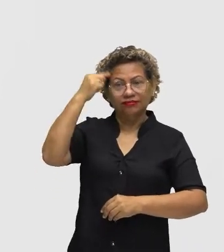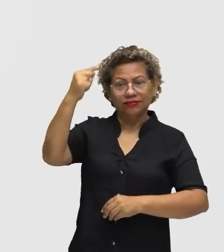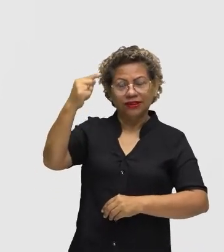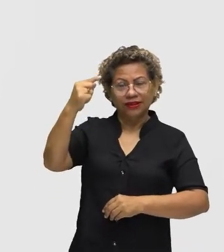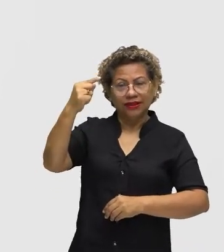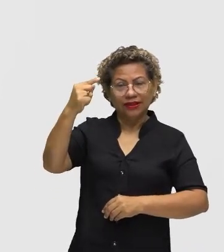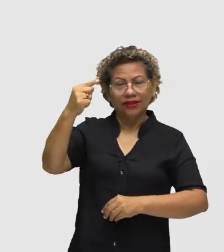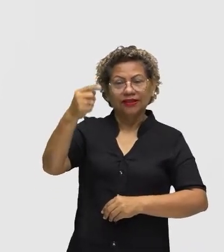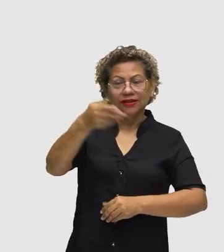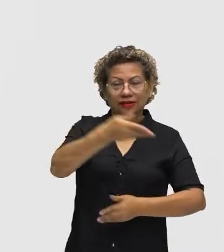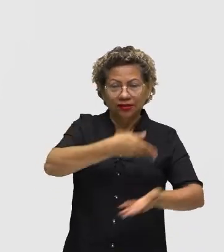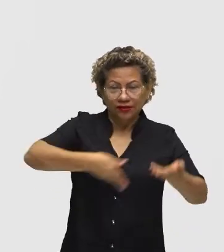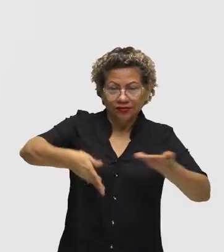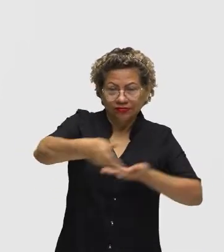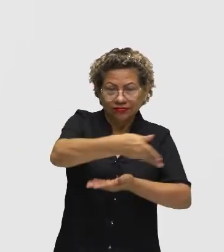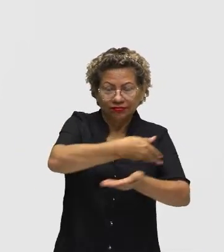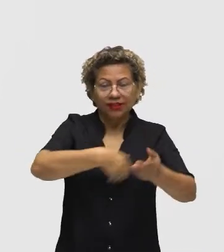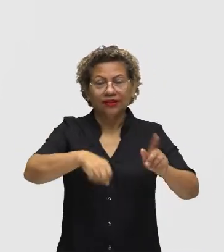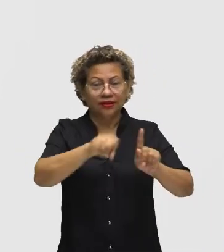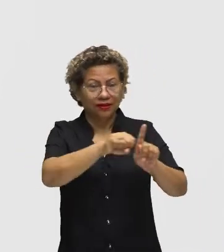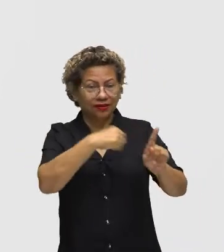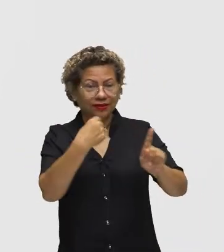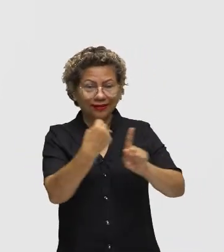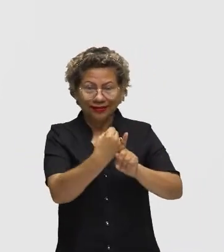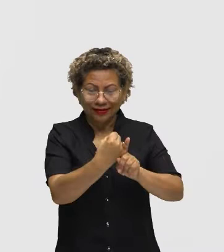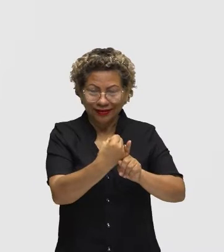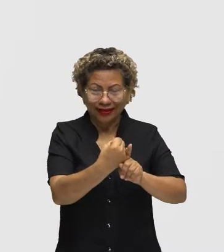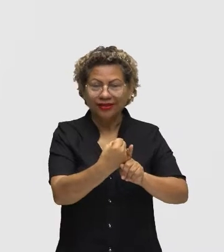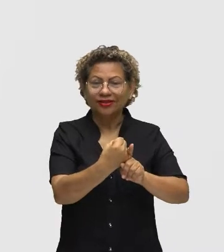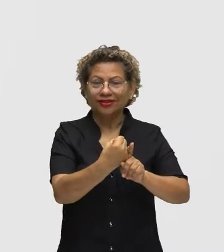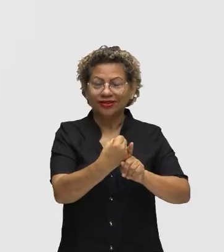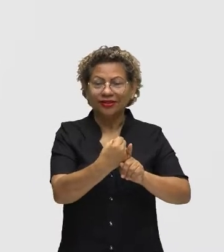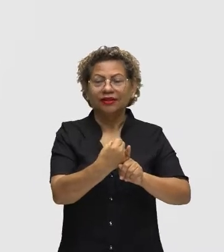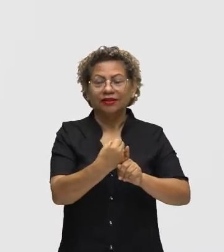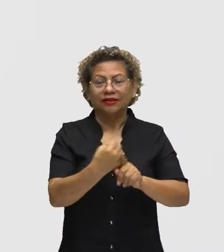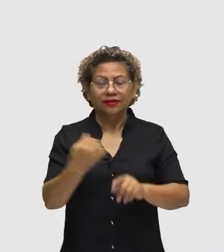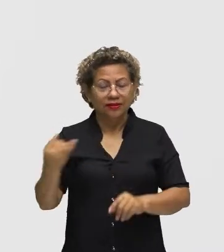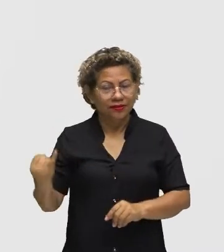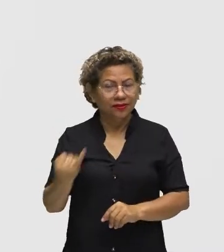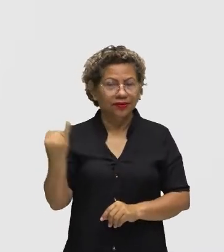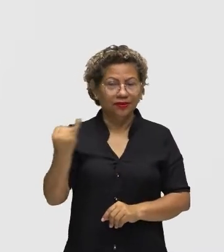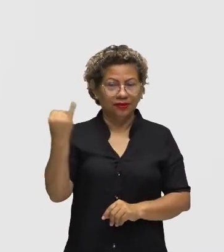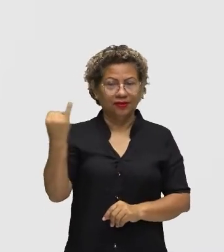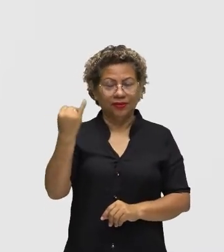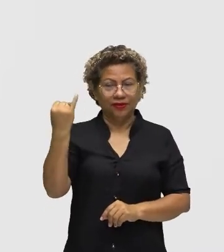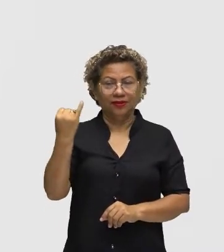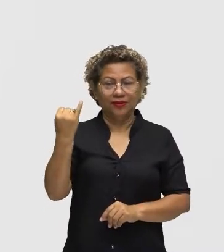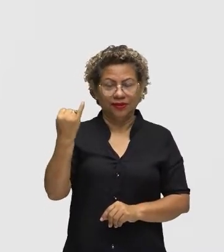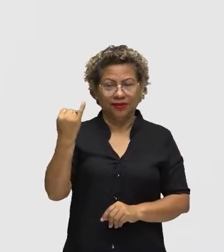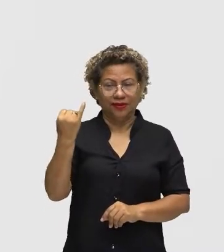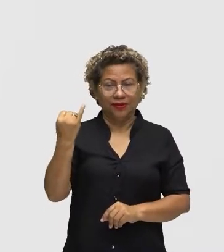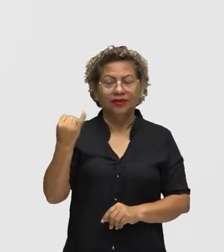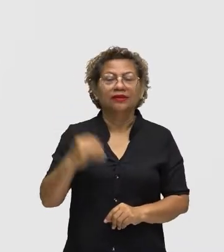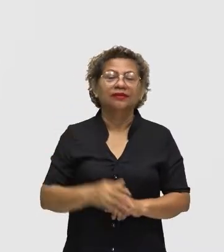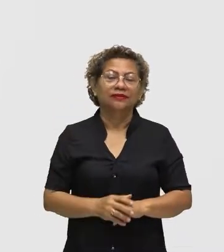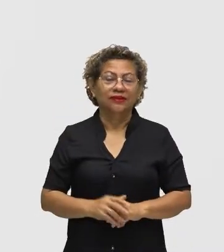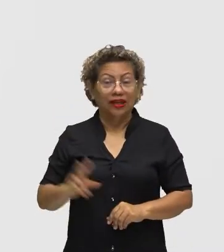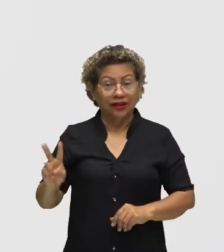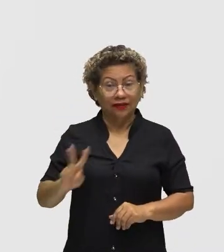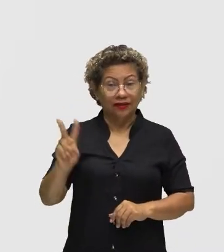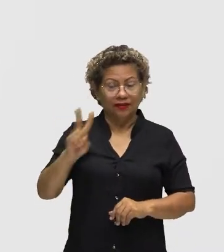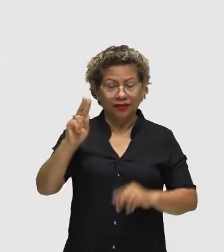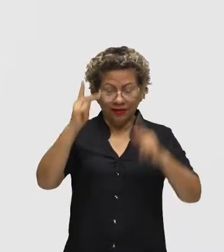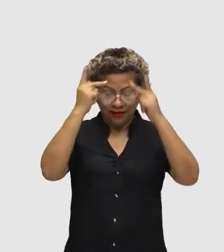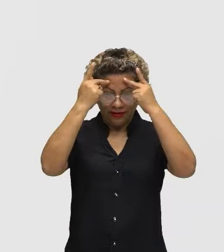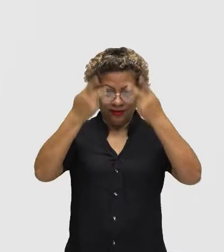a convivência em sociedade, trazendo muitas vezes conselhos valiosos a respeito das relações humanas.